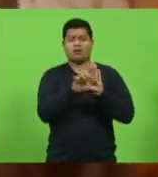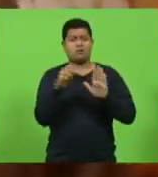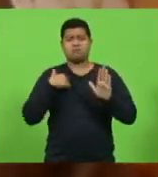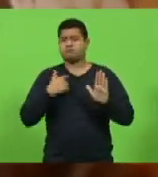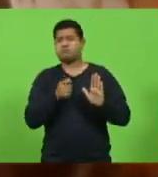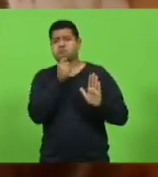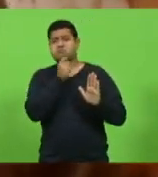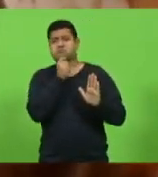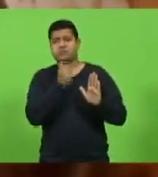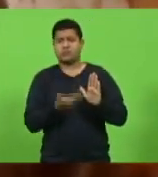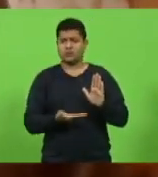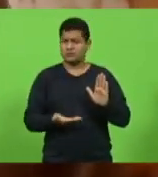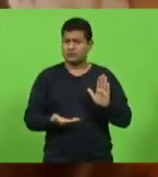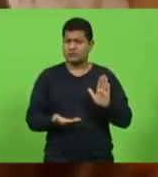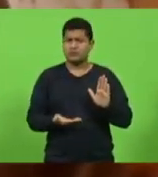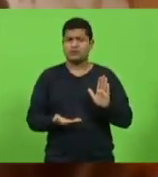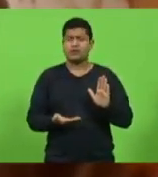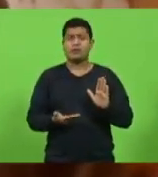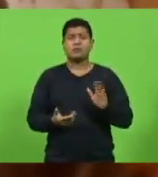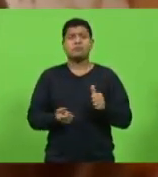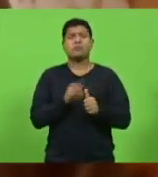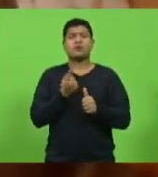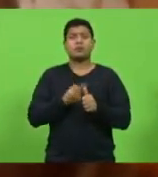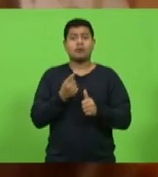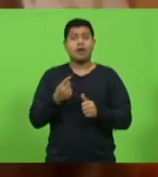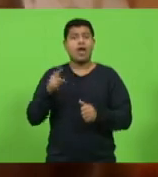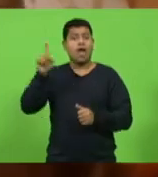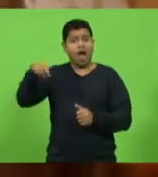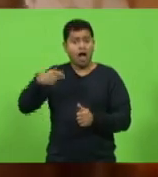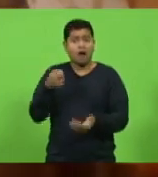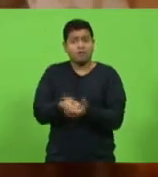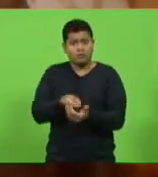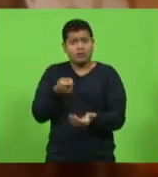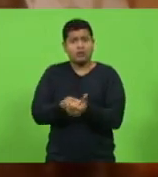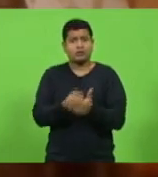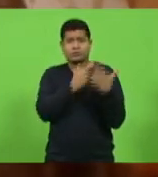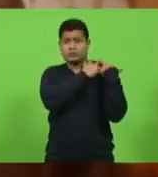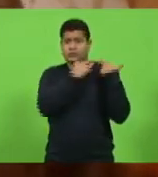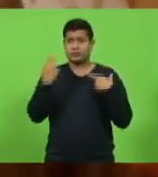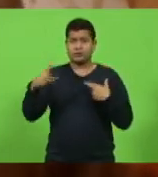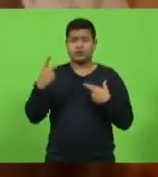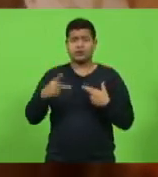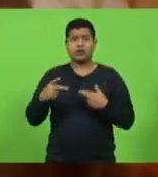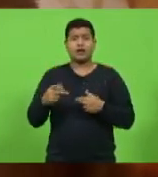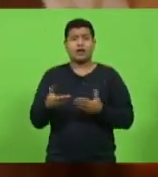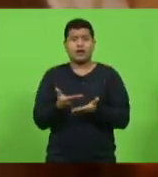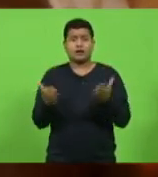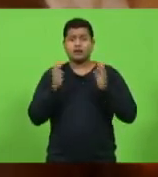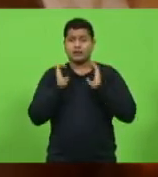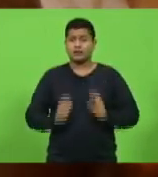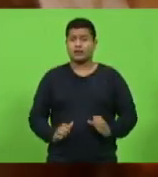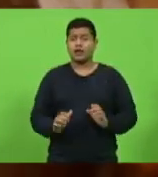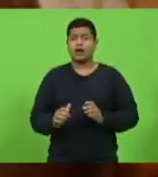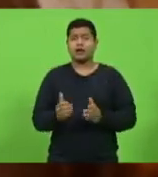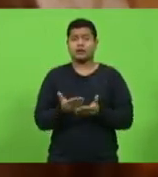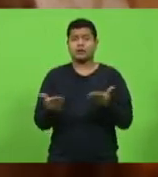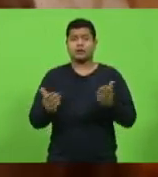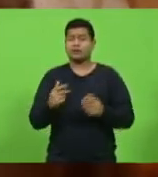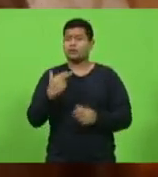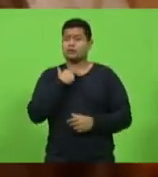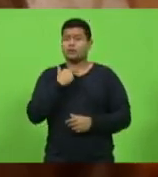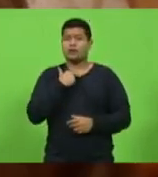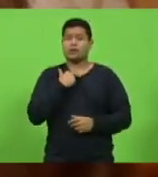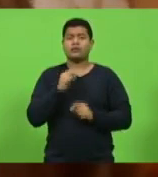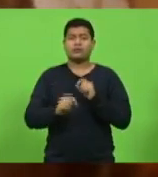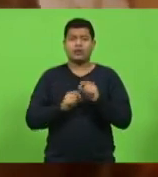Primeiro, porque ele é obrigado a saber. Segundo, nenhum cidadão pode se furtar de exercer a situação